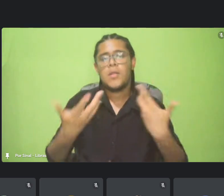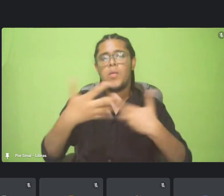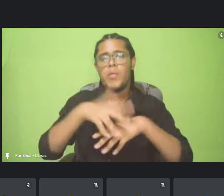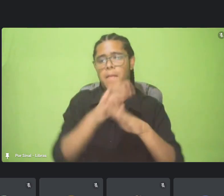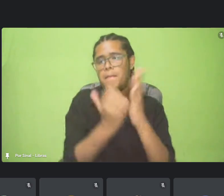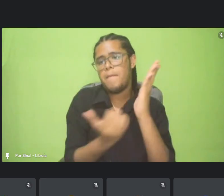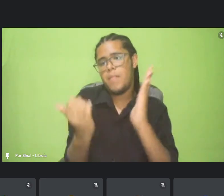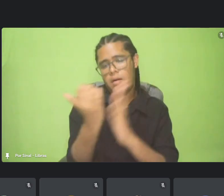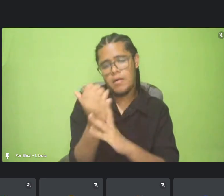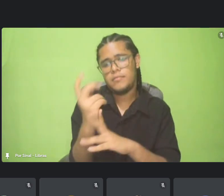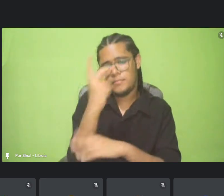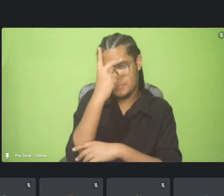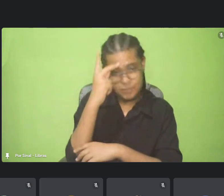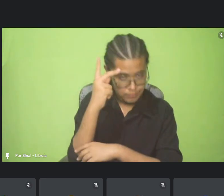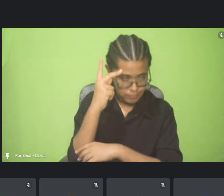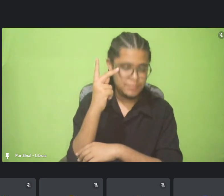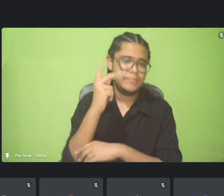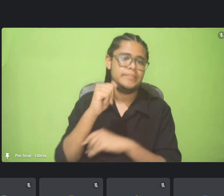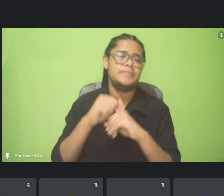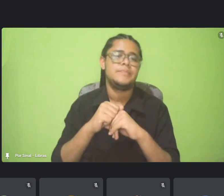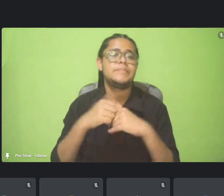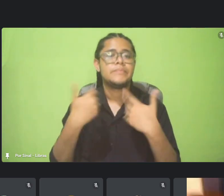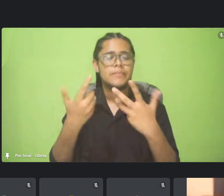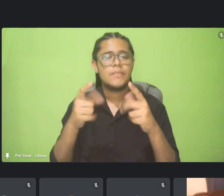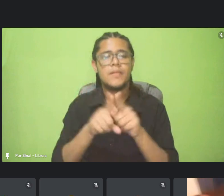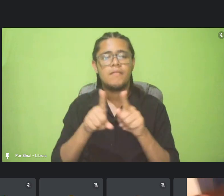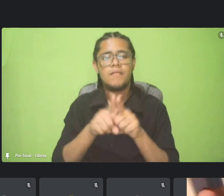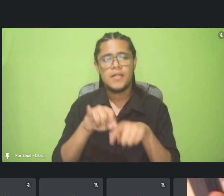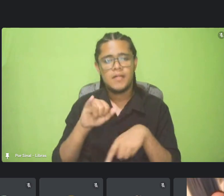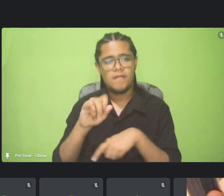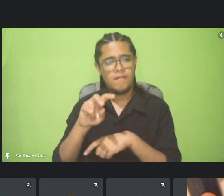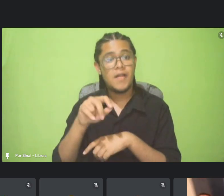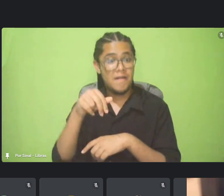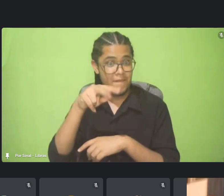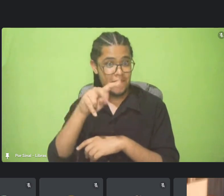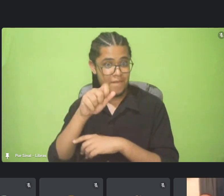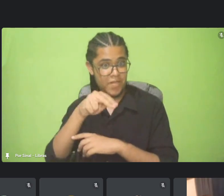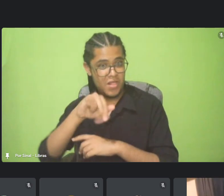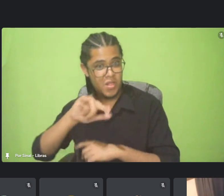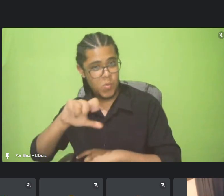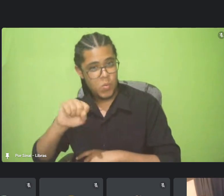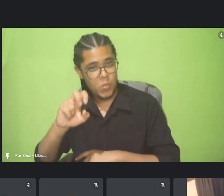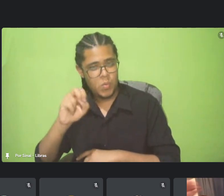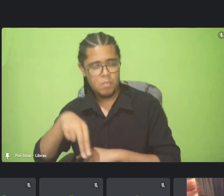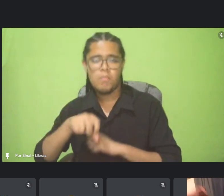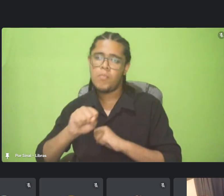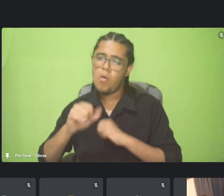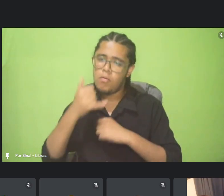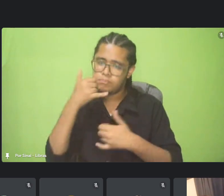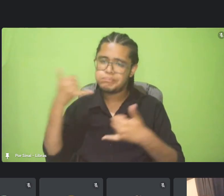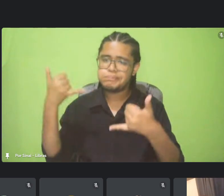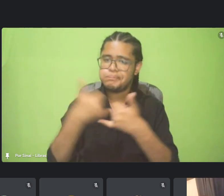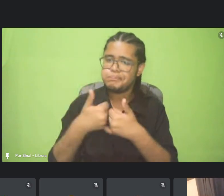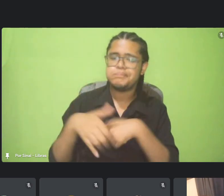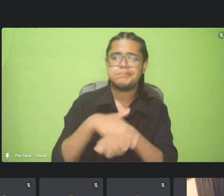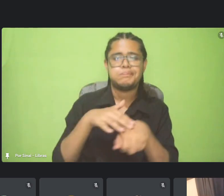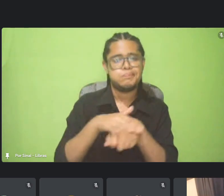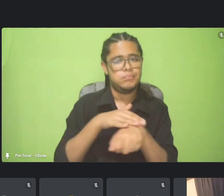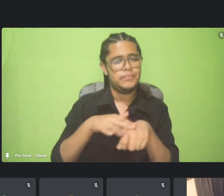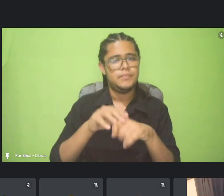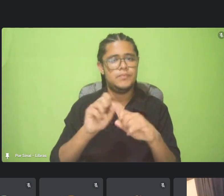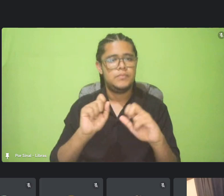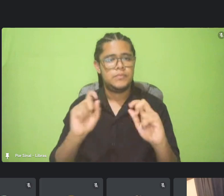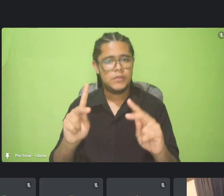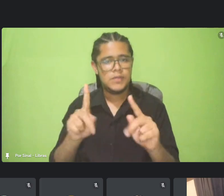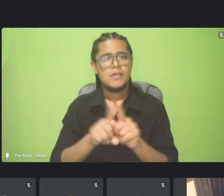queria dizer. Ivanilson, depois entra em contato comigo que a gente conversa em vários lugares, você sabe que você está no meu coração e a gente vai tomar muita